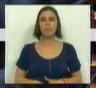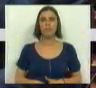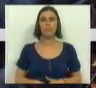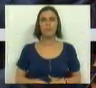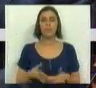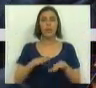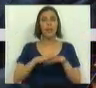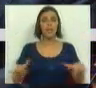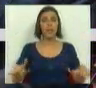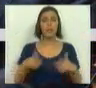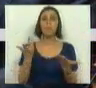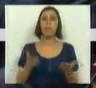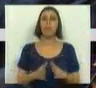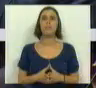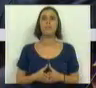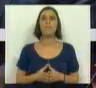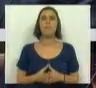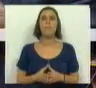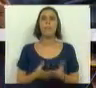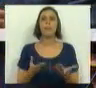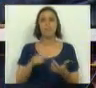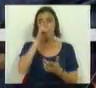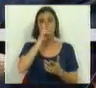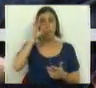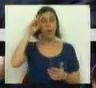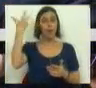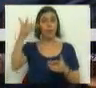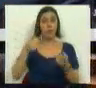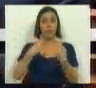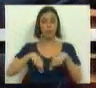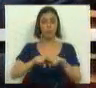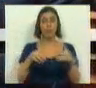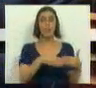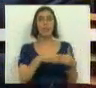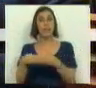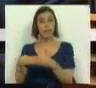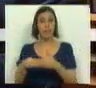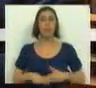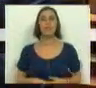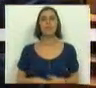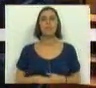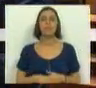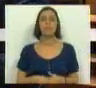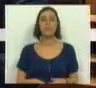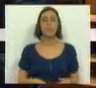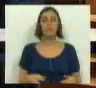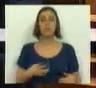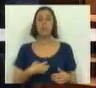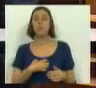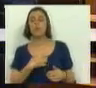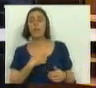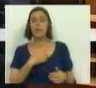da Assembleia para memória futura da Conferência de Líderes, no sentido de dizer